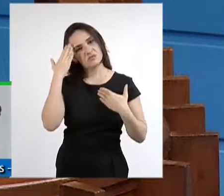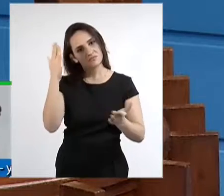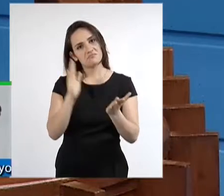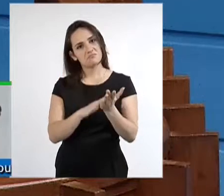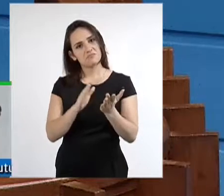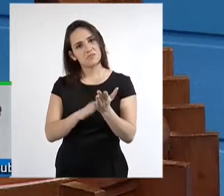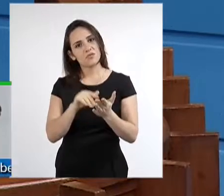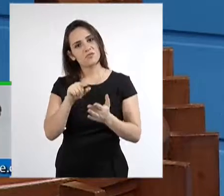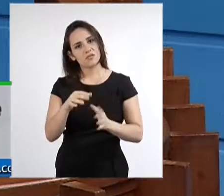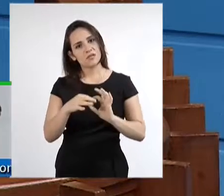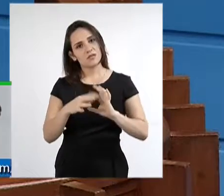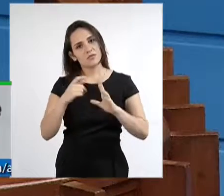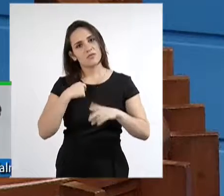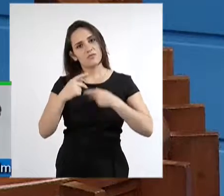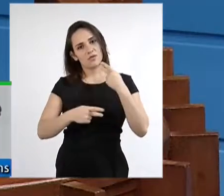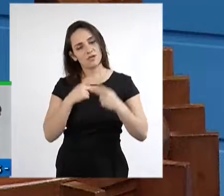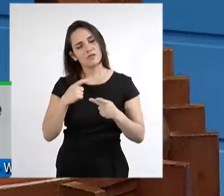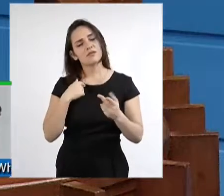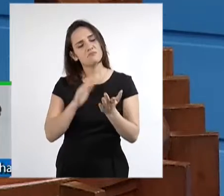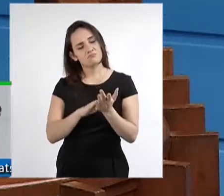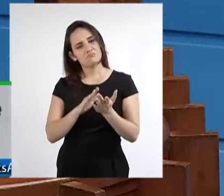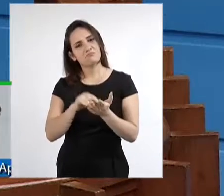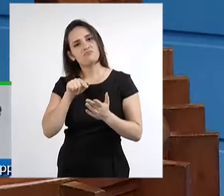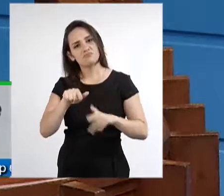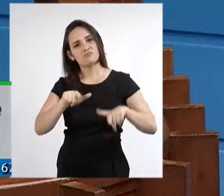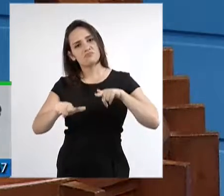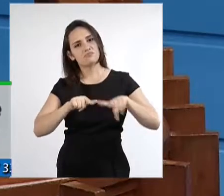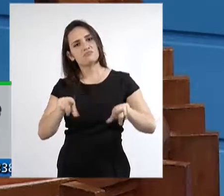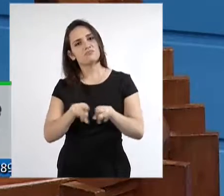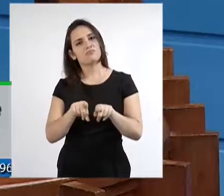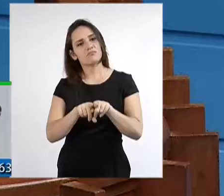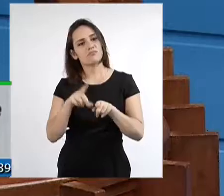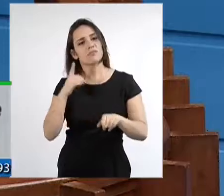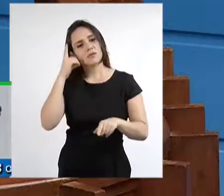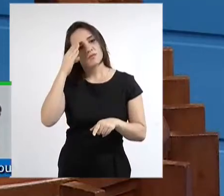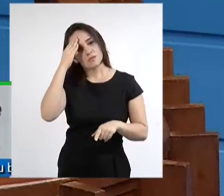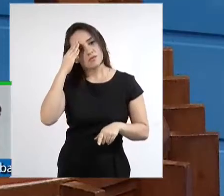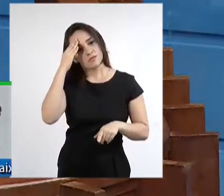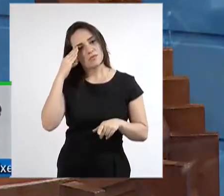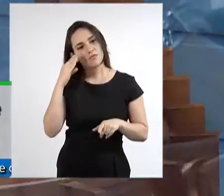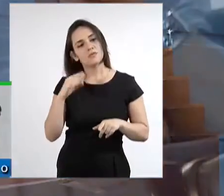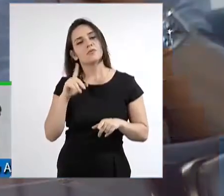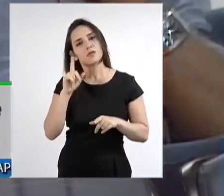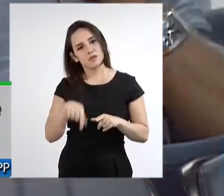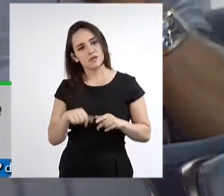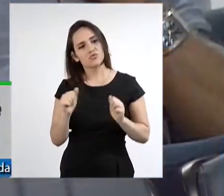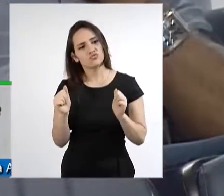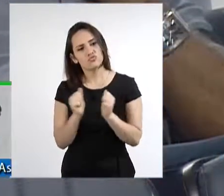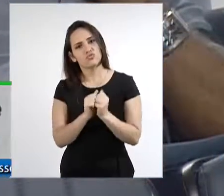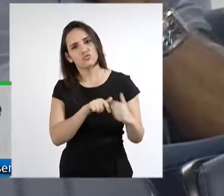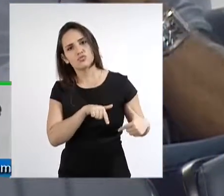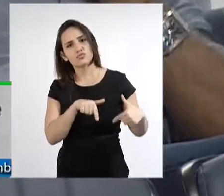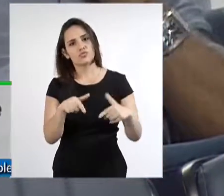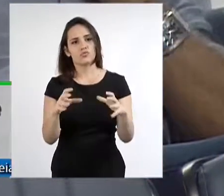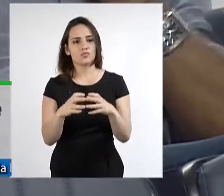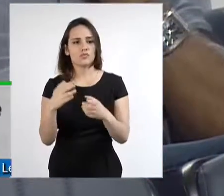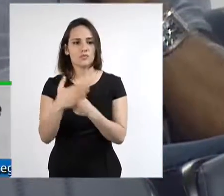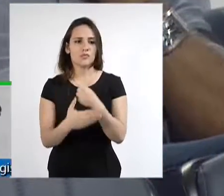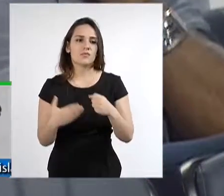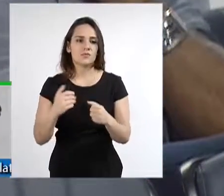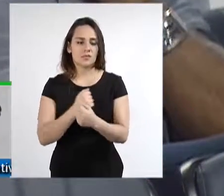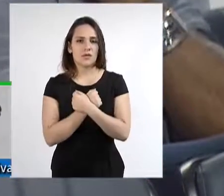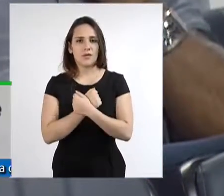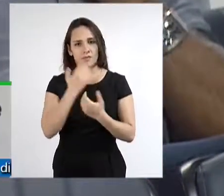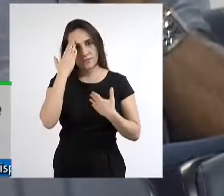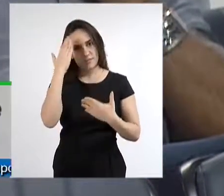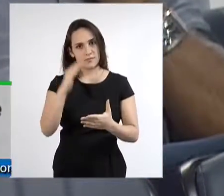agradecido pela concessão do aparte e parabenizo Vossa Excelência, deputado Barbosinha e os demais membros que são signatários dessa frente parlamentar. Um grande